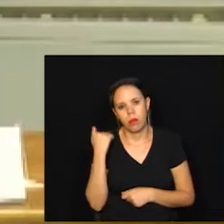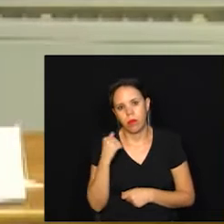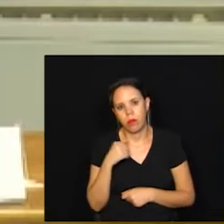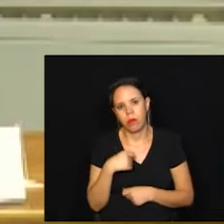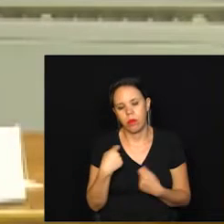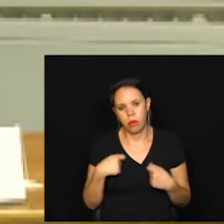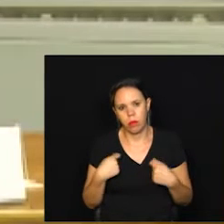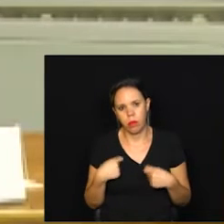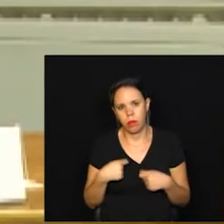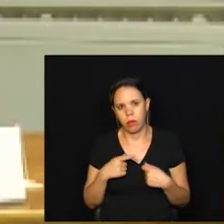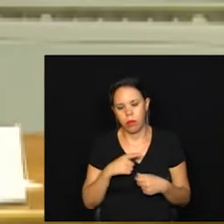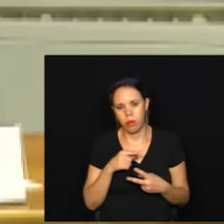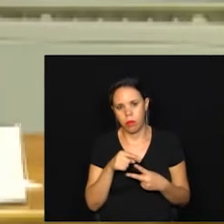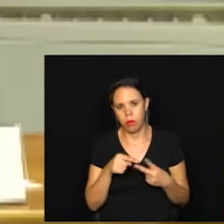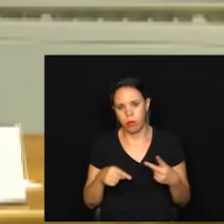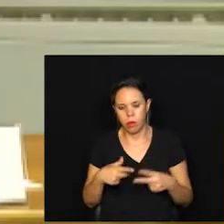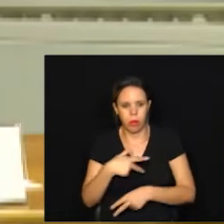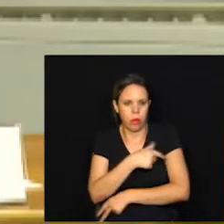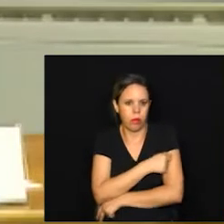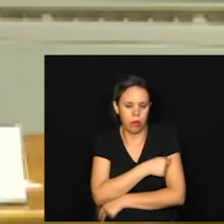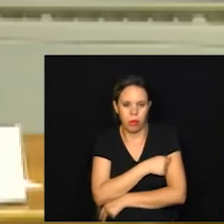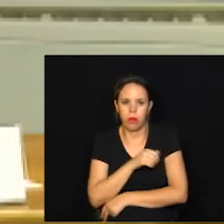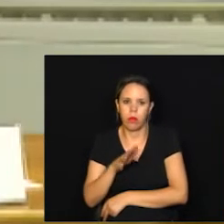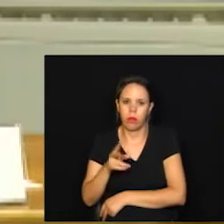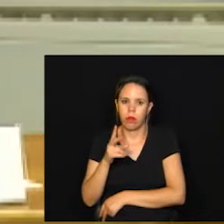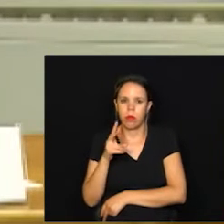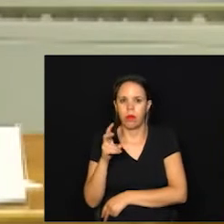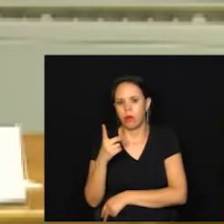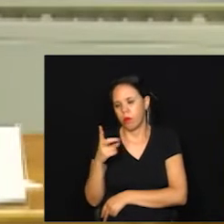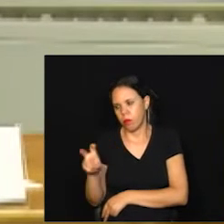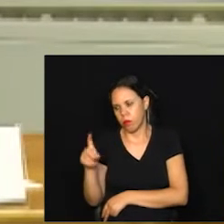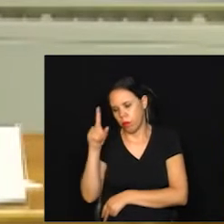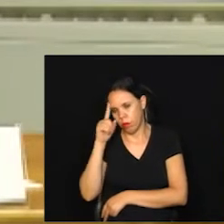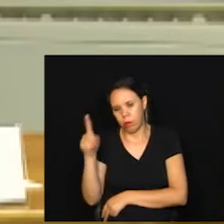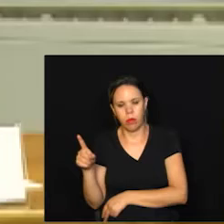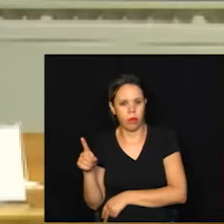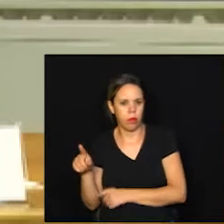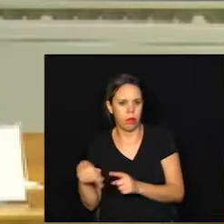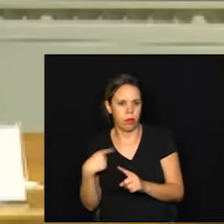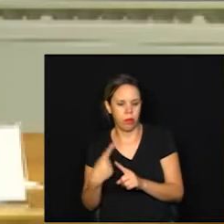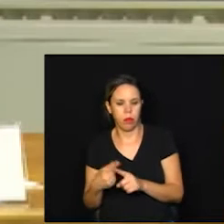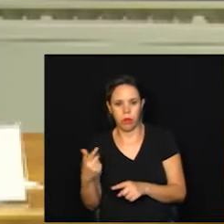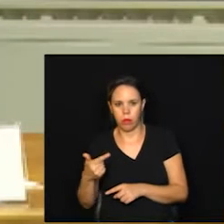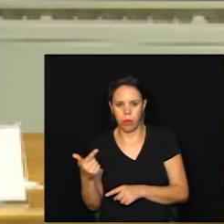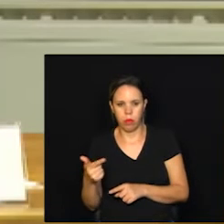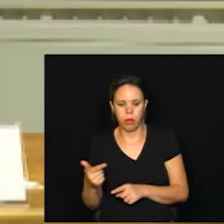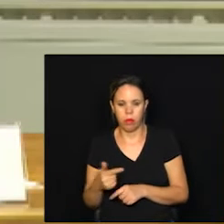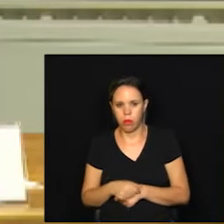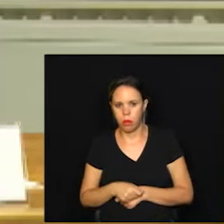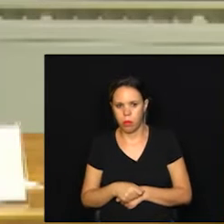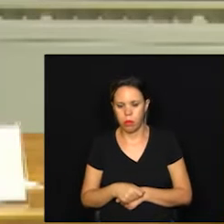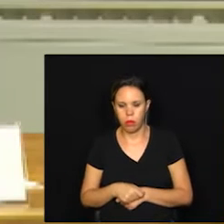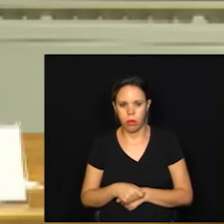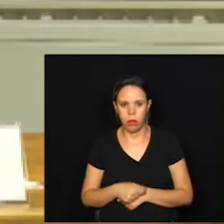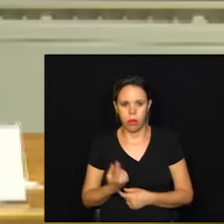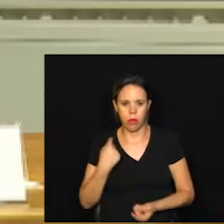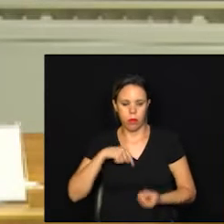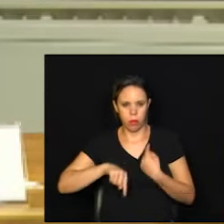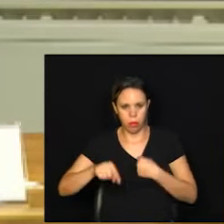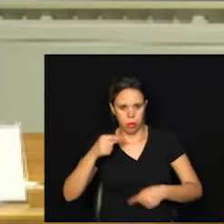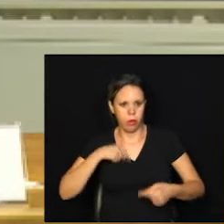gente precisa ter as duas doses, mas cerca de 15 dias além da segunda dose para que a imunidade seja